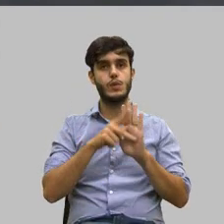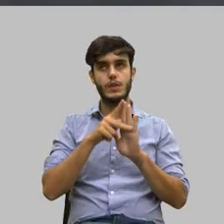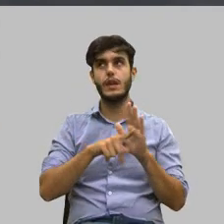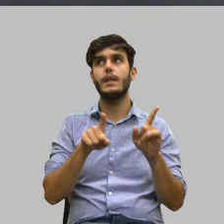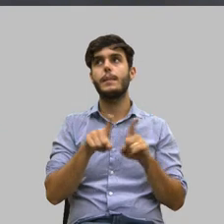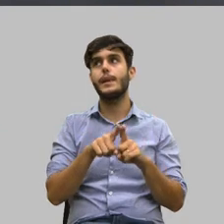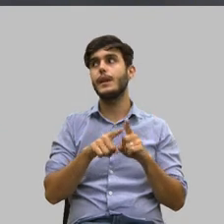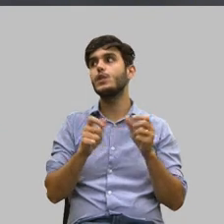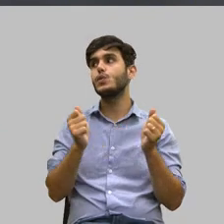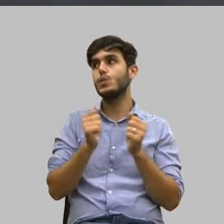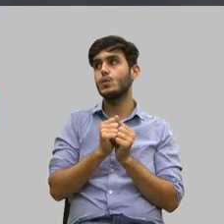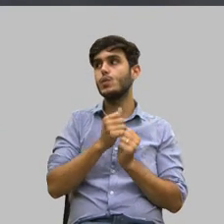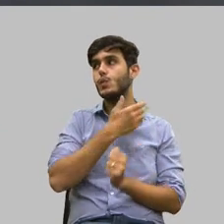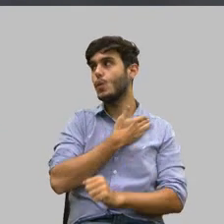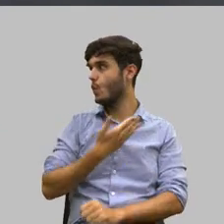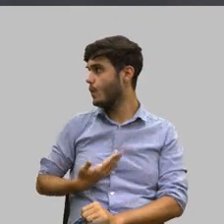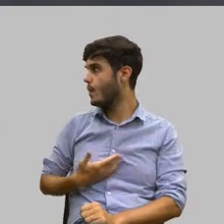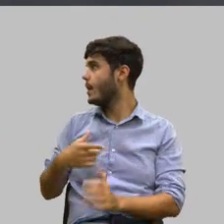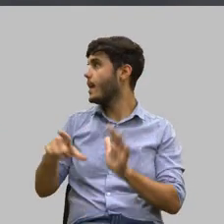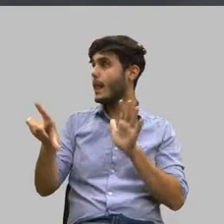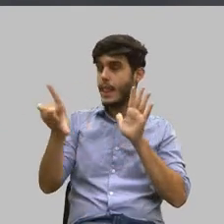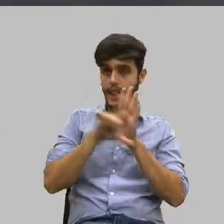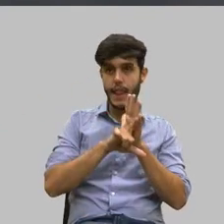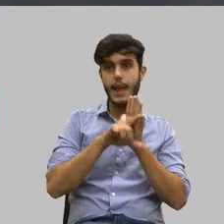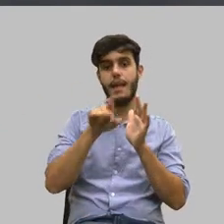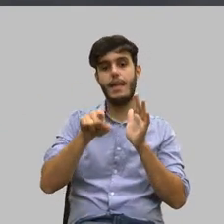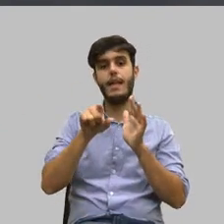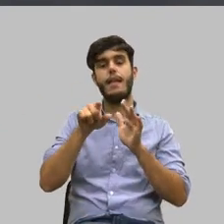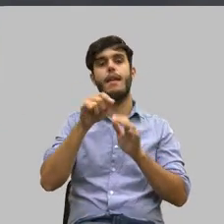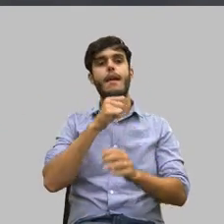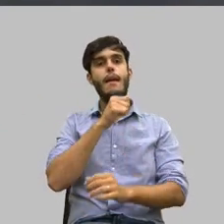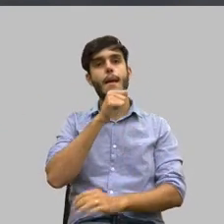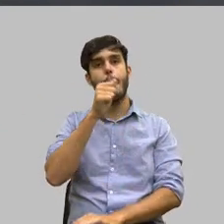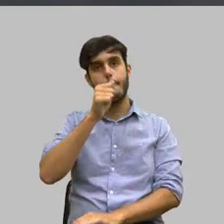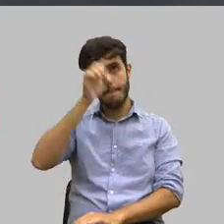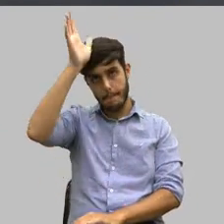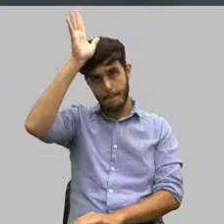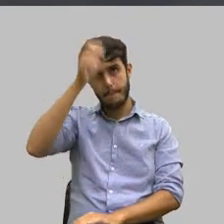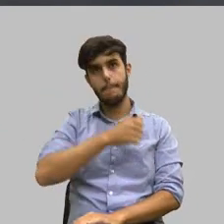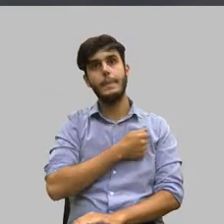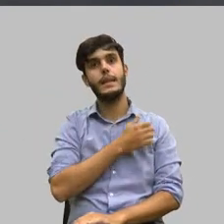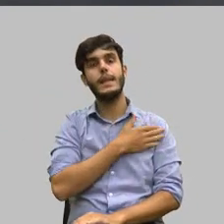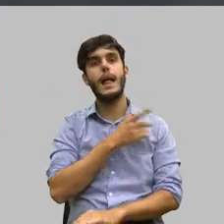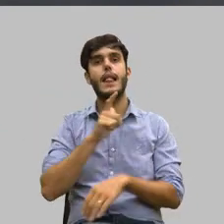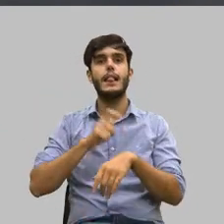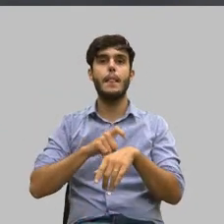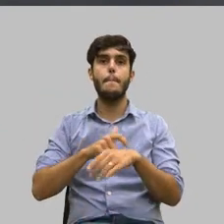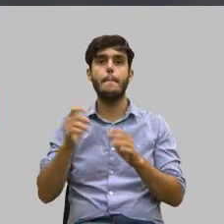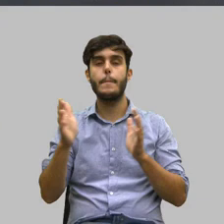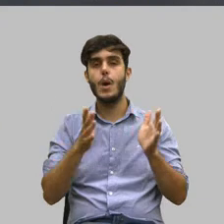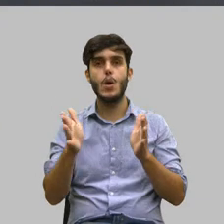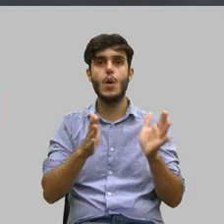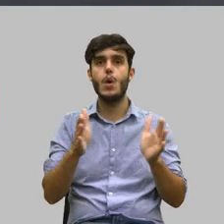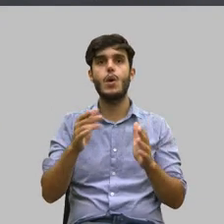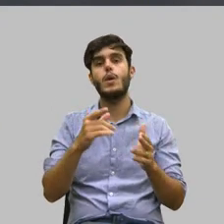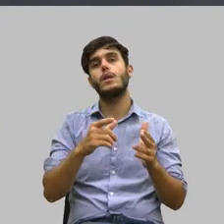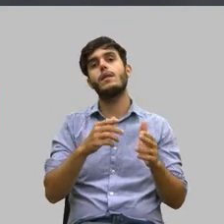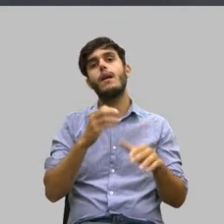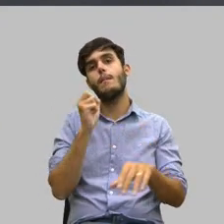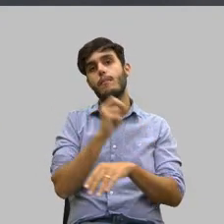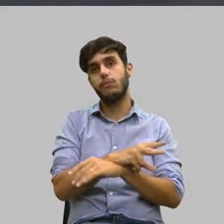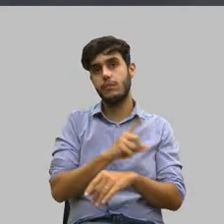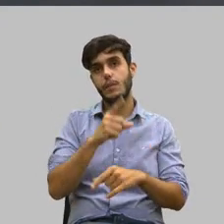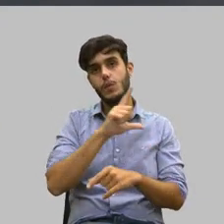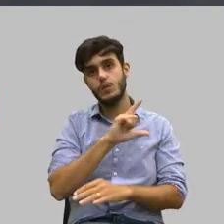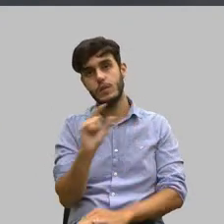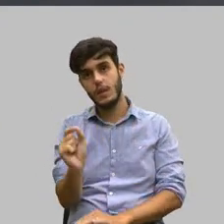eh a lei dos militares temporários então com isso nós vamos poder ter né um acréscimo de até 50% do nosso efetivo